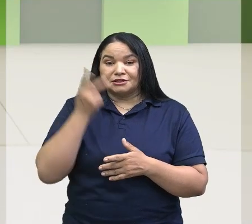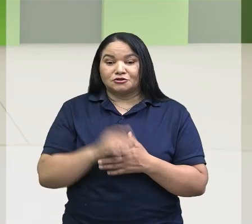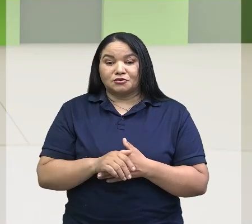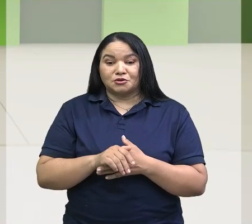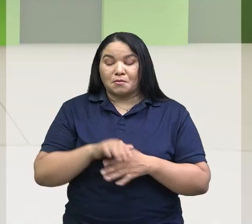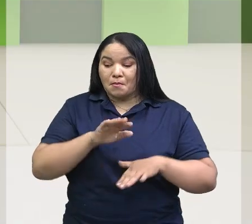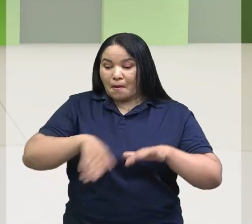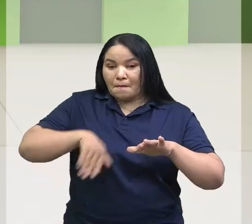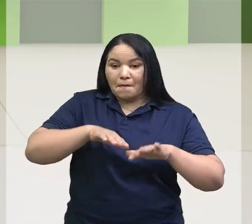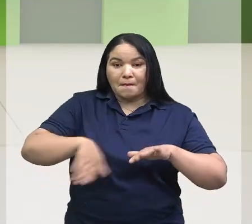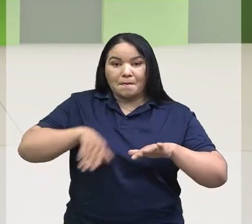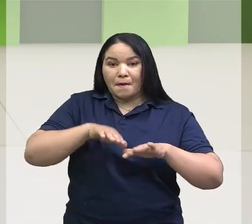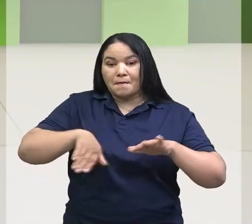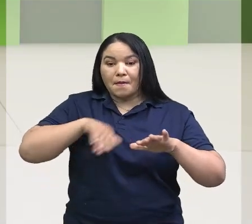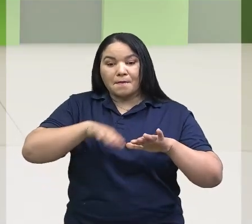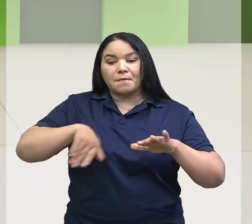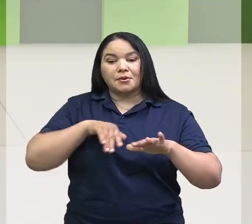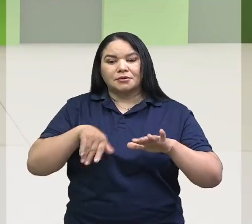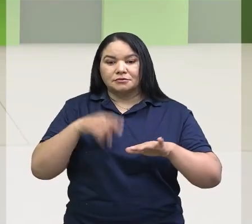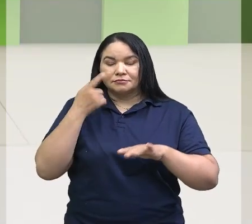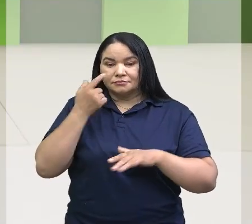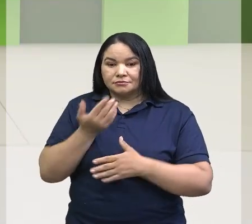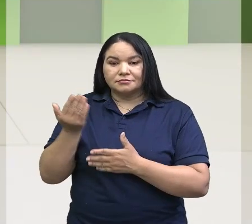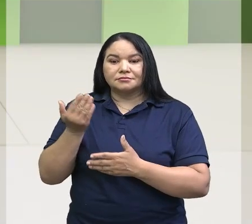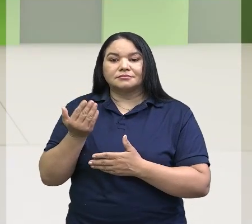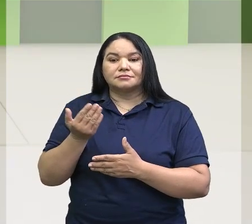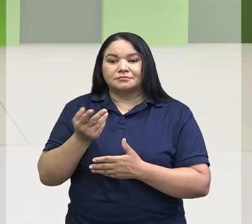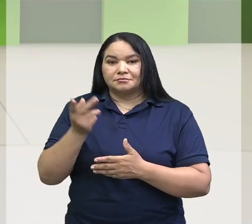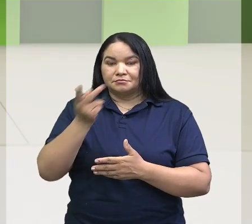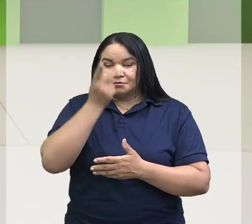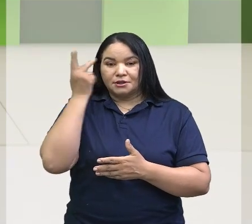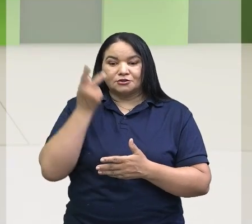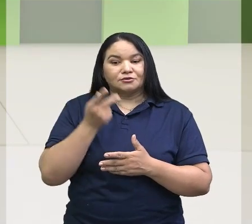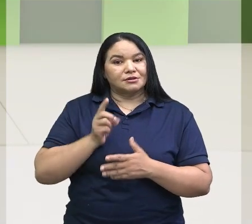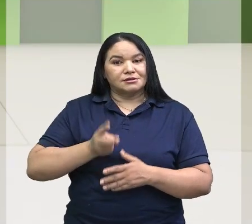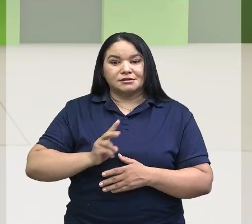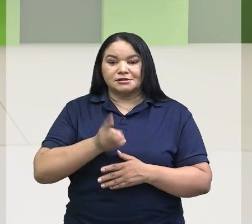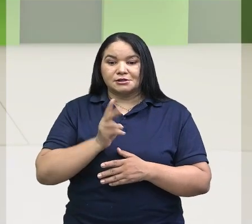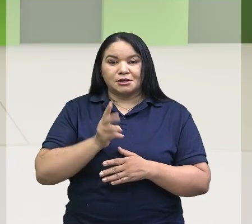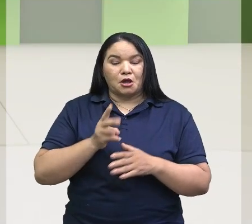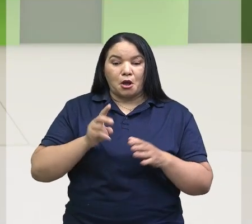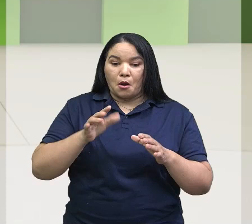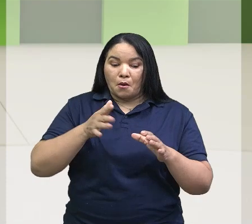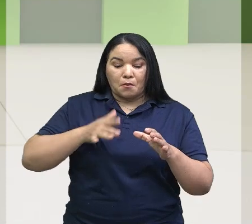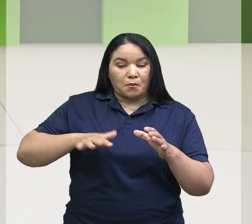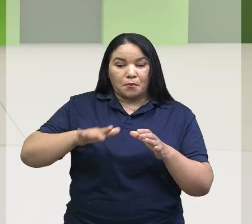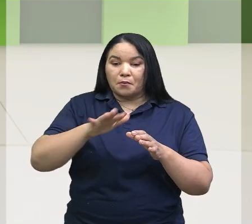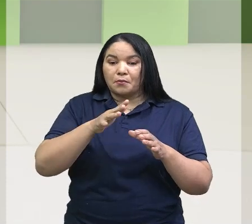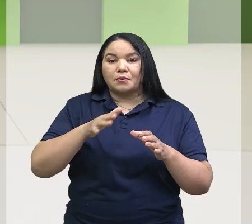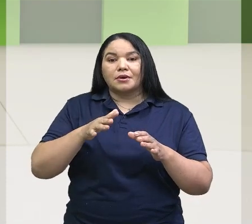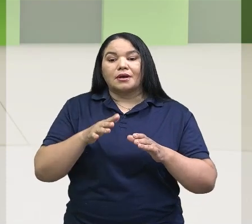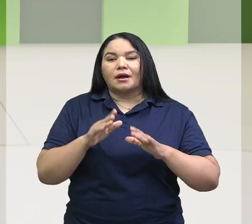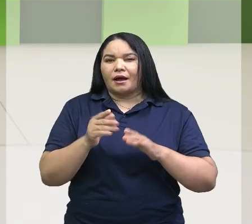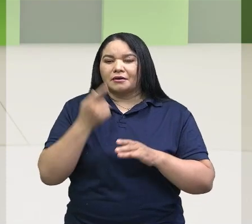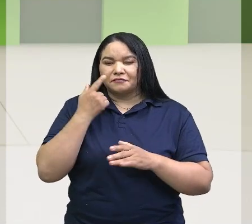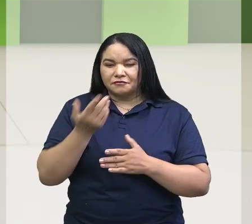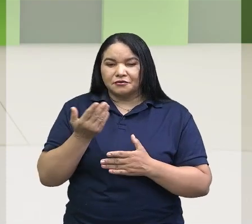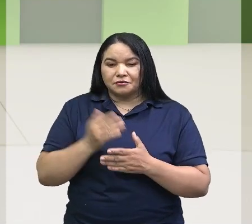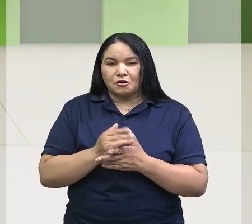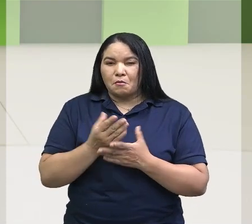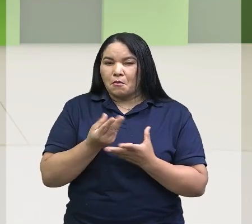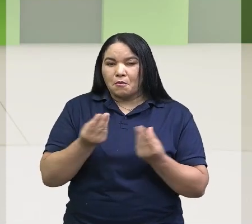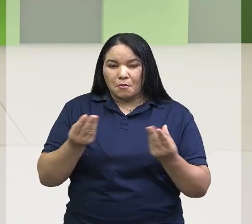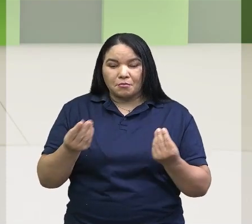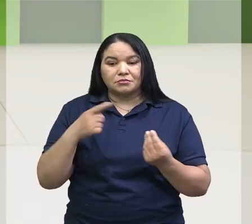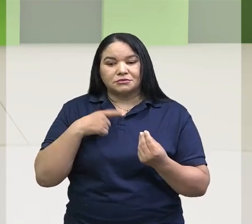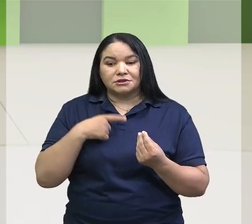nessa área ali. Olha só, você observa ali as pessoas que têm o costume de tomar um banho de igarapé, um banho de rio ou um banho de mar. Olha só nesse local